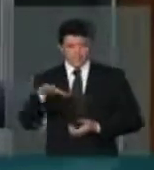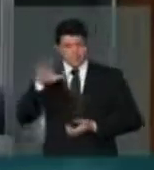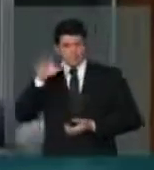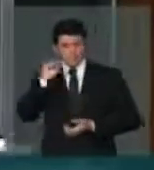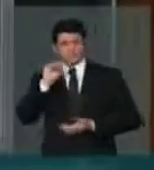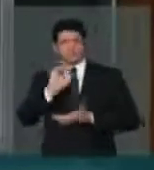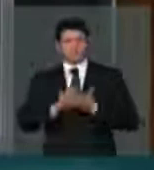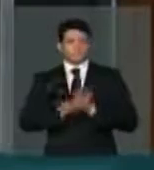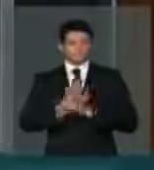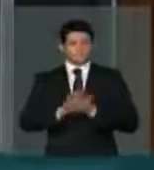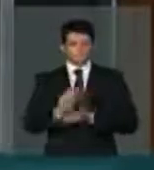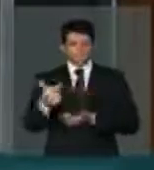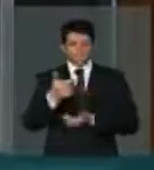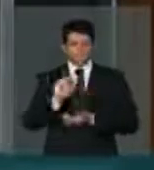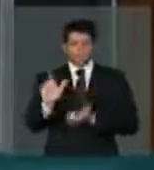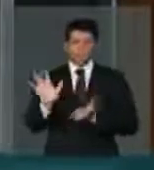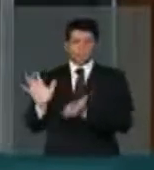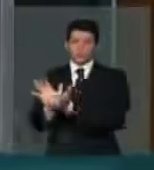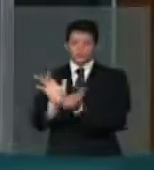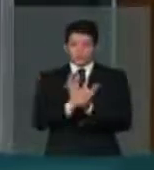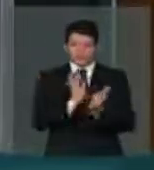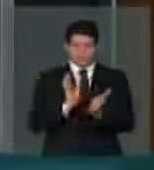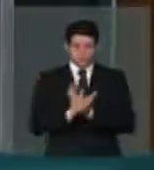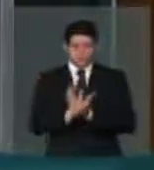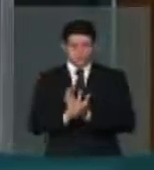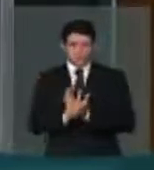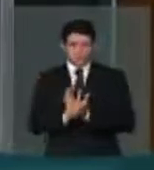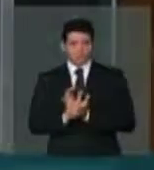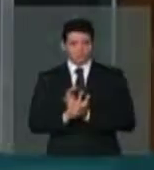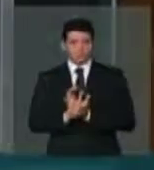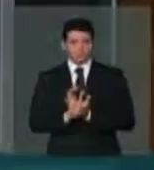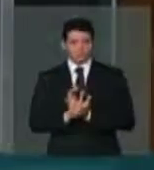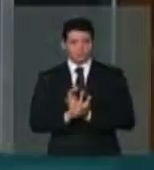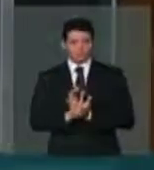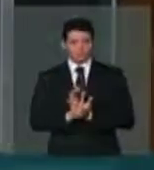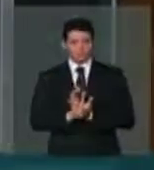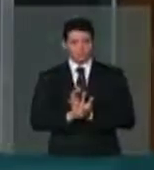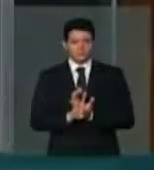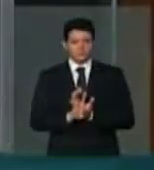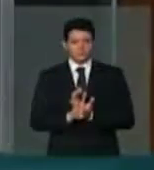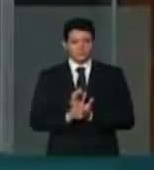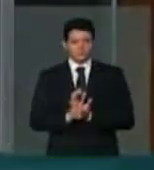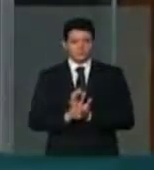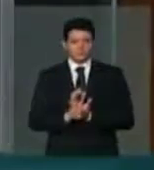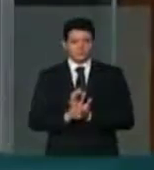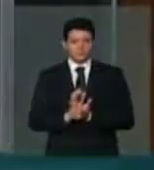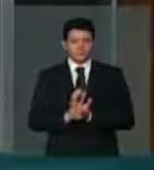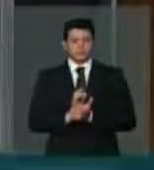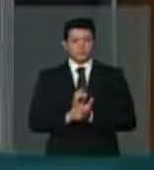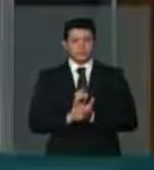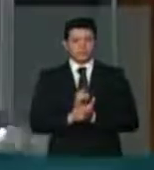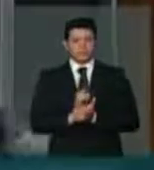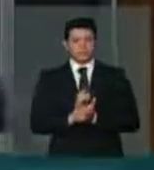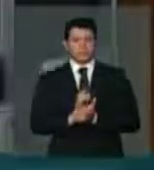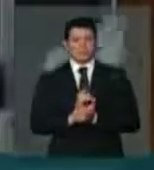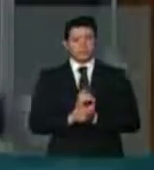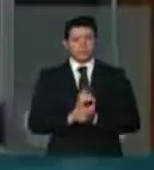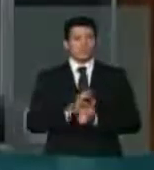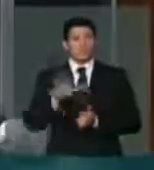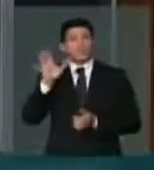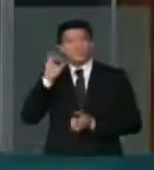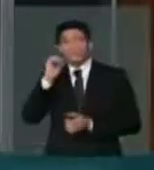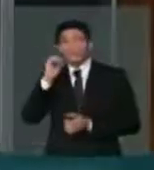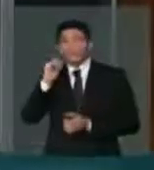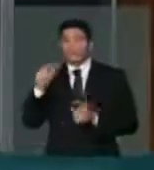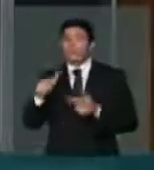alguns outros partidos, e para não ser injusto também o líder André Figueiredo falou sobre o tema, mas eu não ouvi a maioria